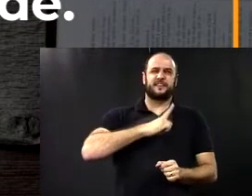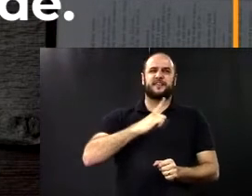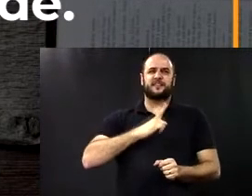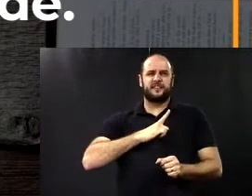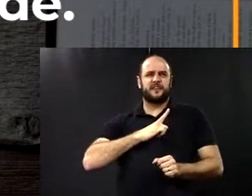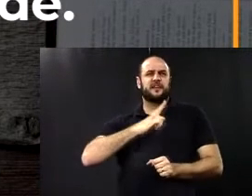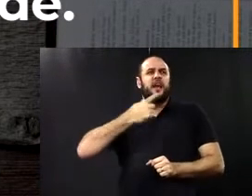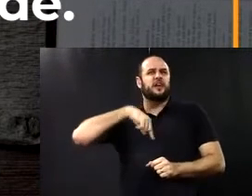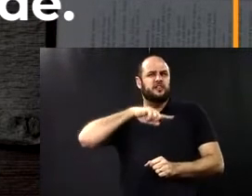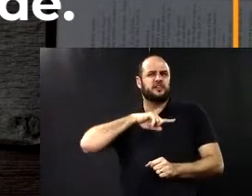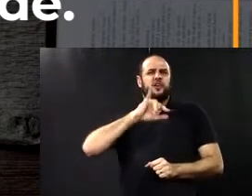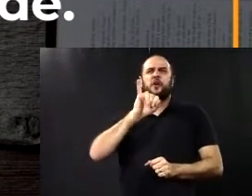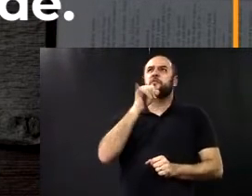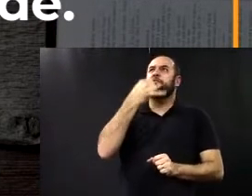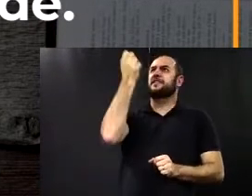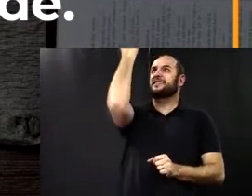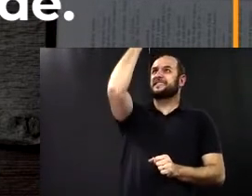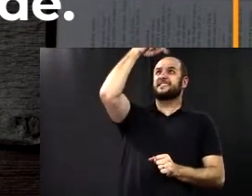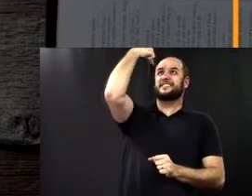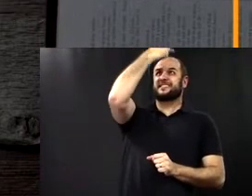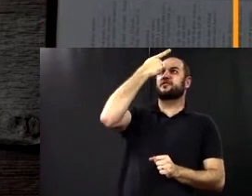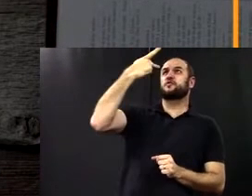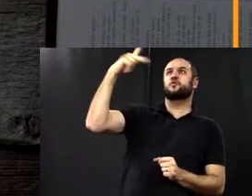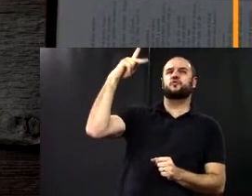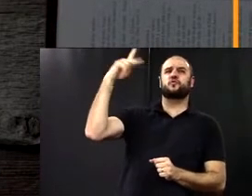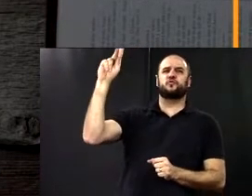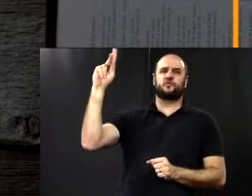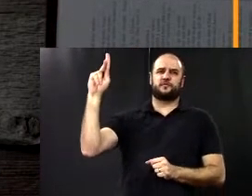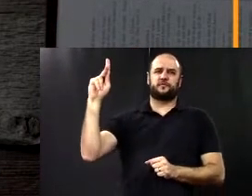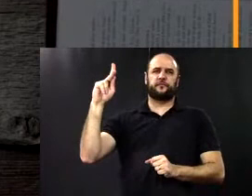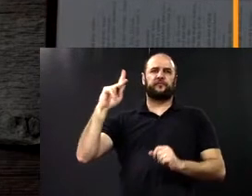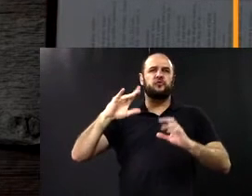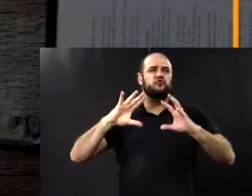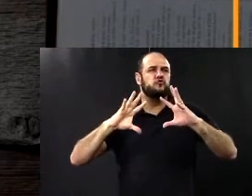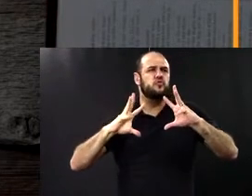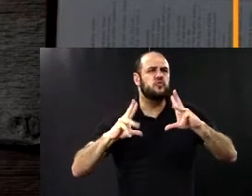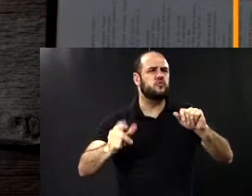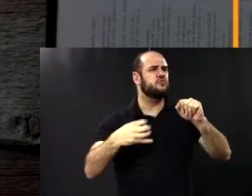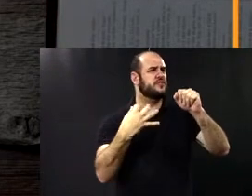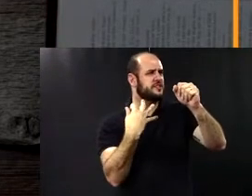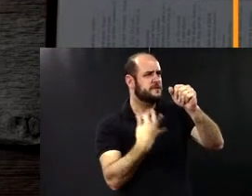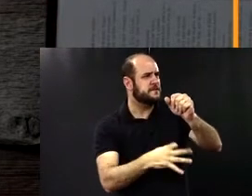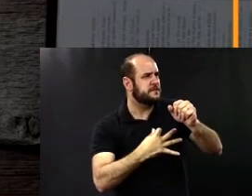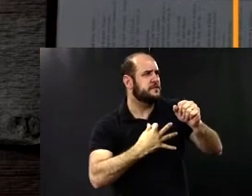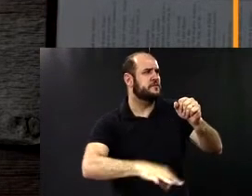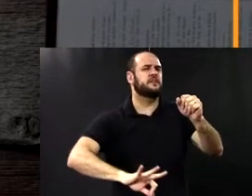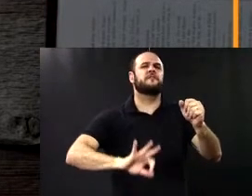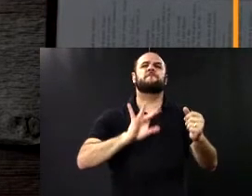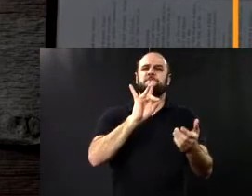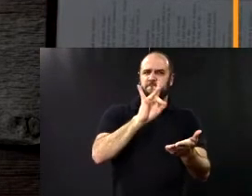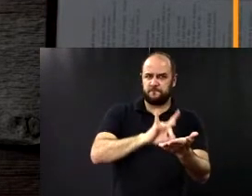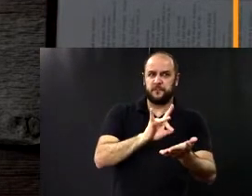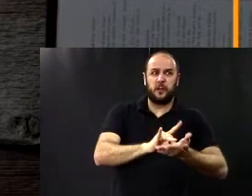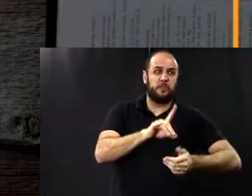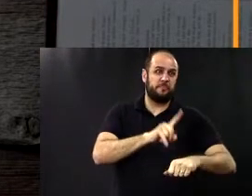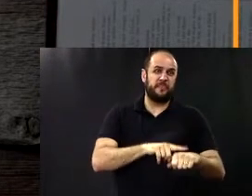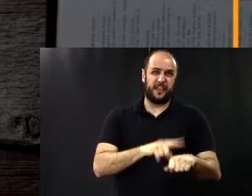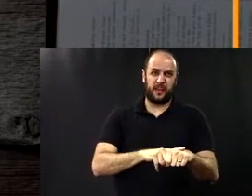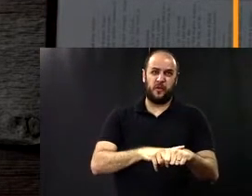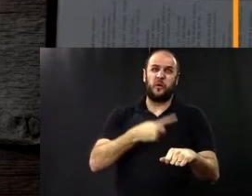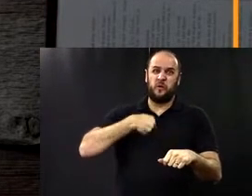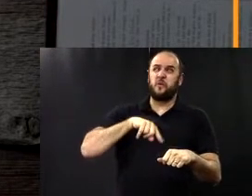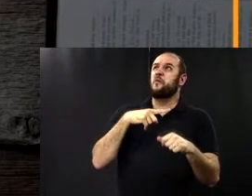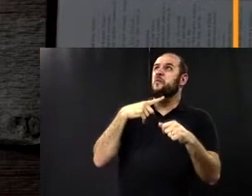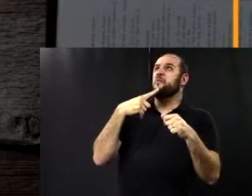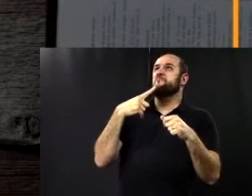sermos participantes da sua santidade. Toda a disciplina, com efeito, no momento, não parece ser motivo